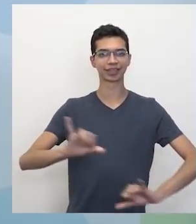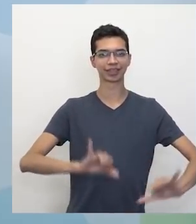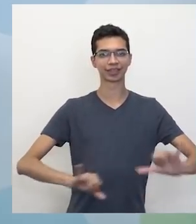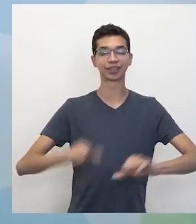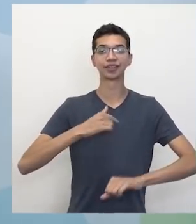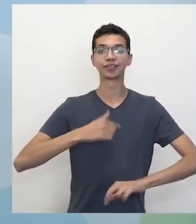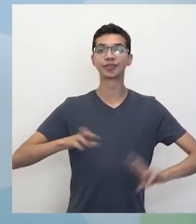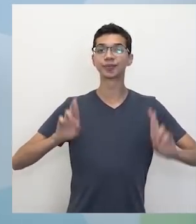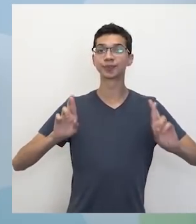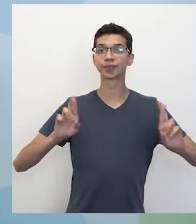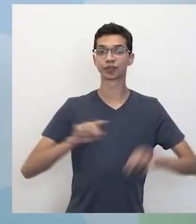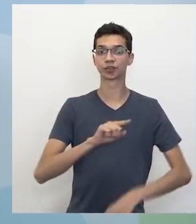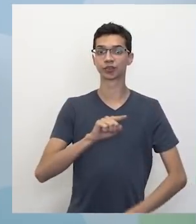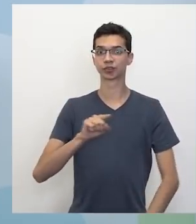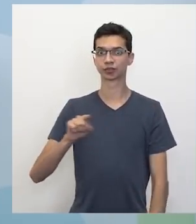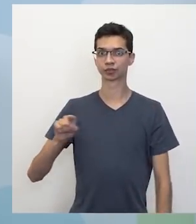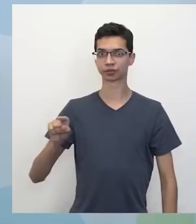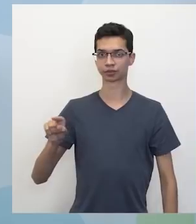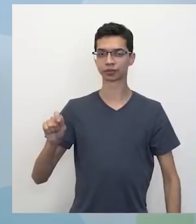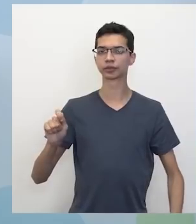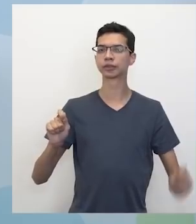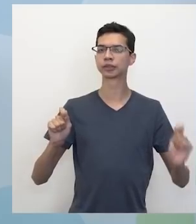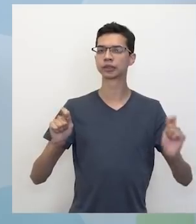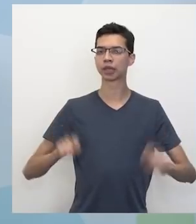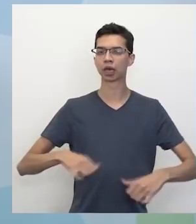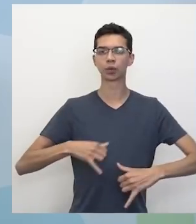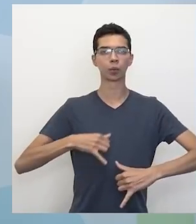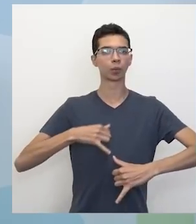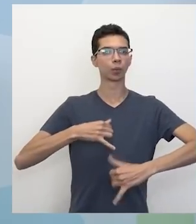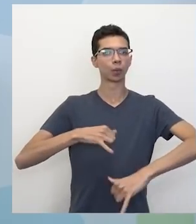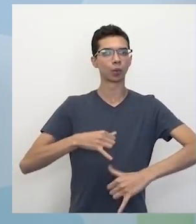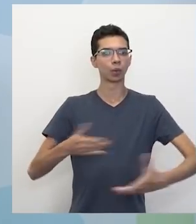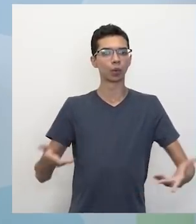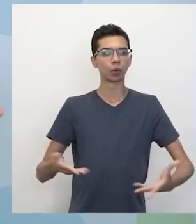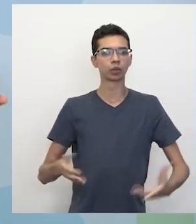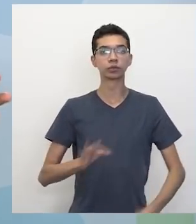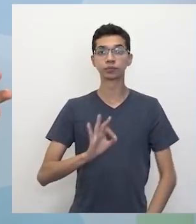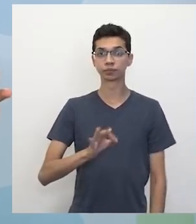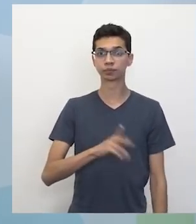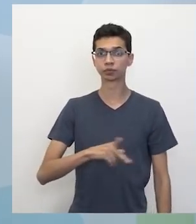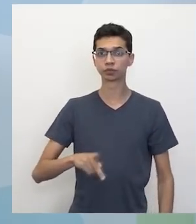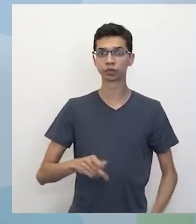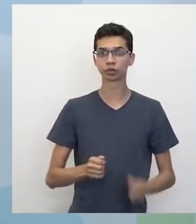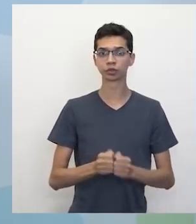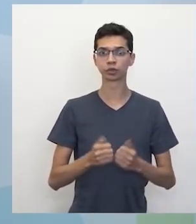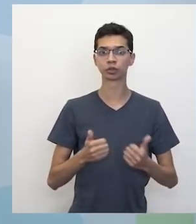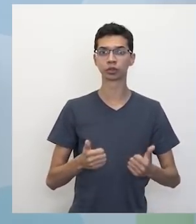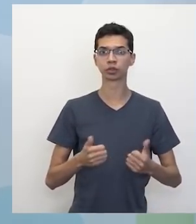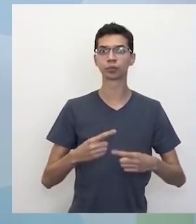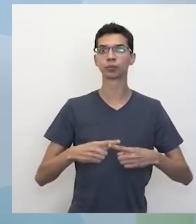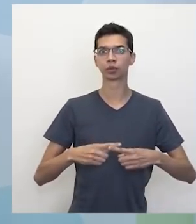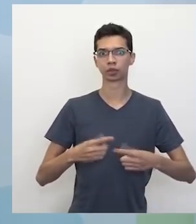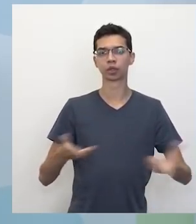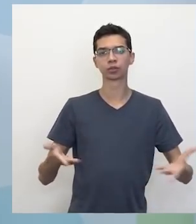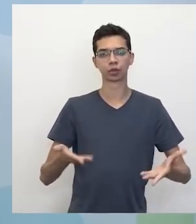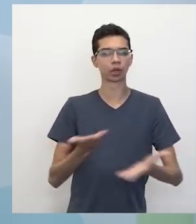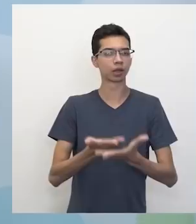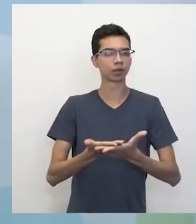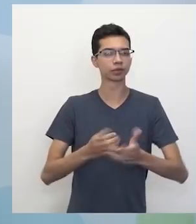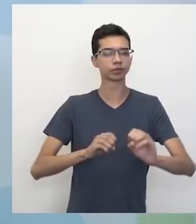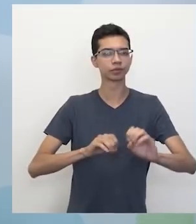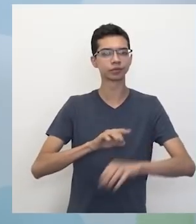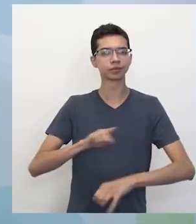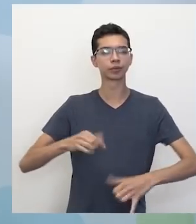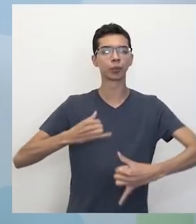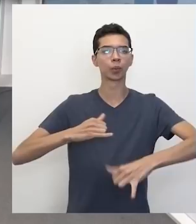vocês tenham reservado bastante energia para essa aula, né, Jorge? Bastante energia. Porque essa é uma aula que vai ensinar a conservar a energia. Como é